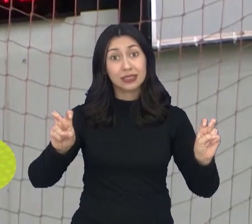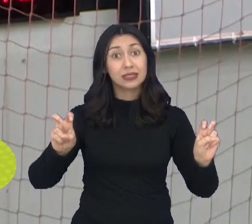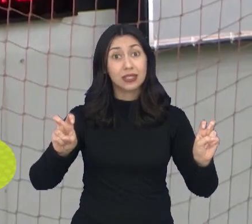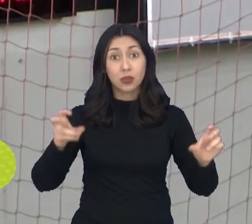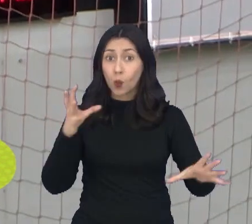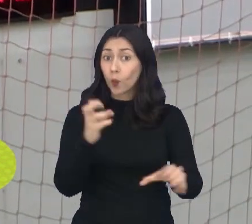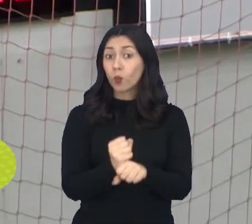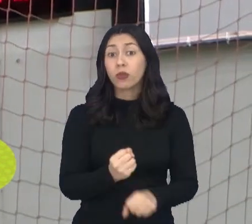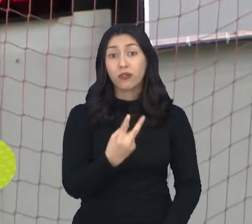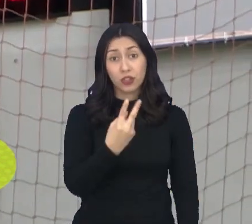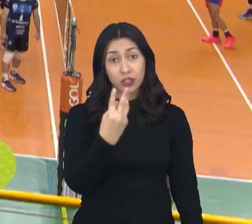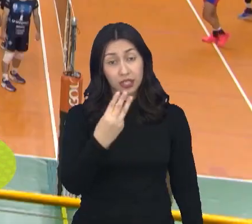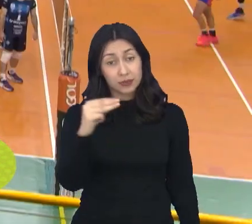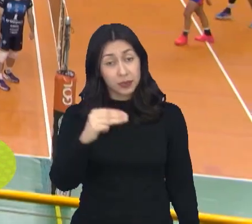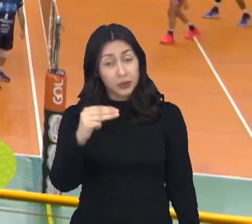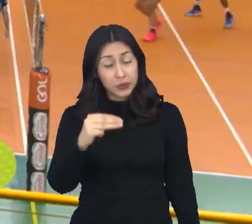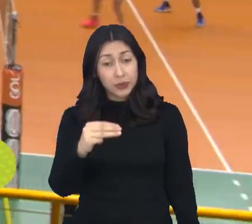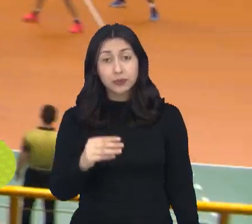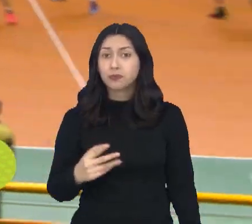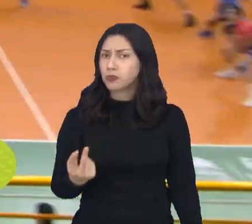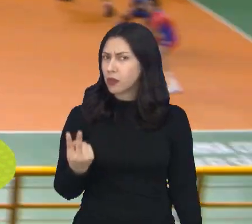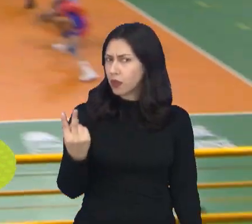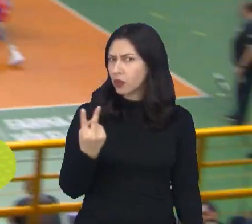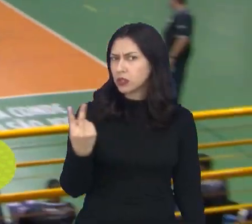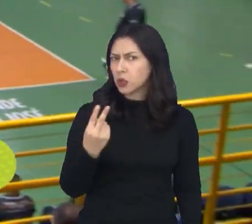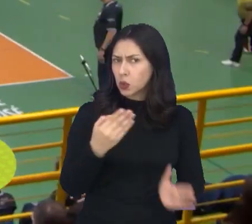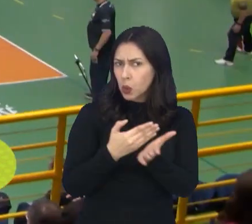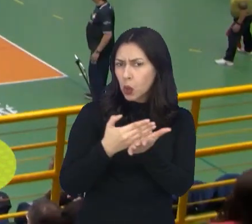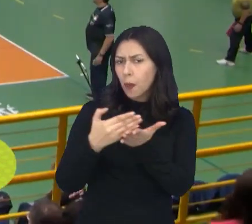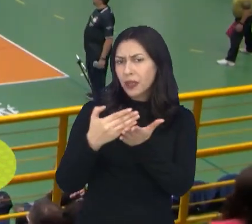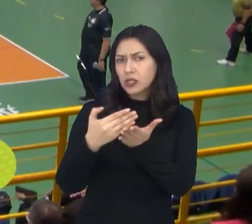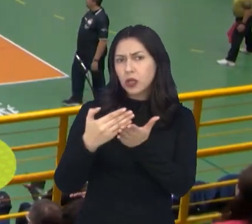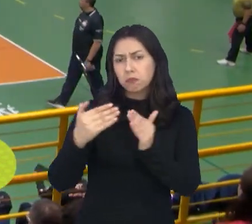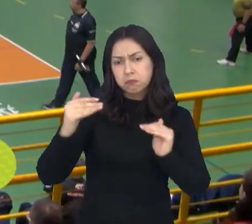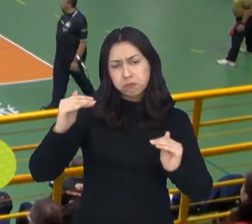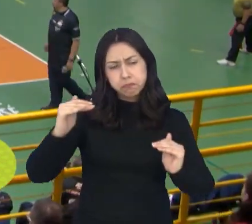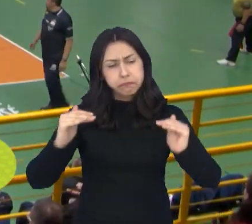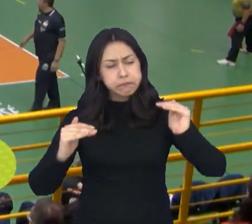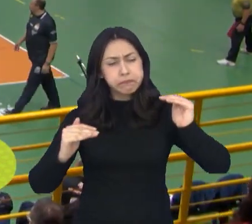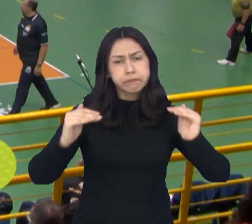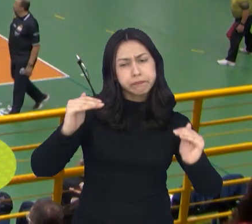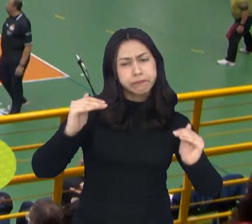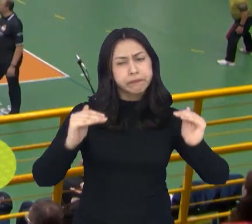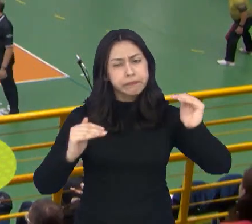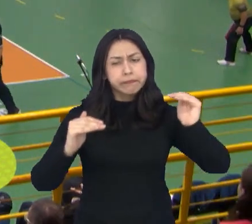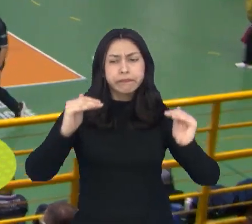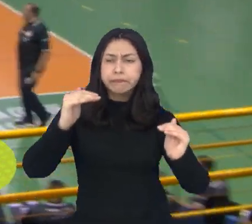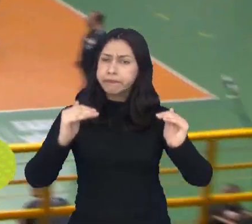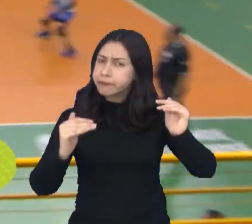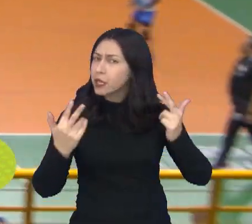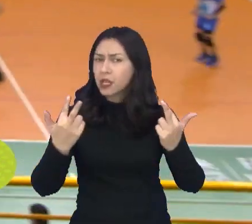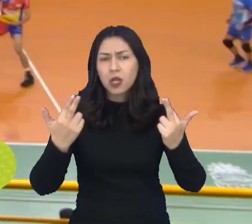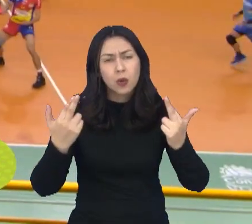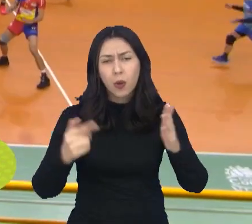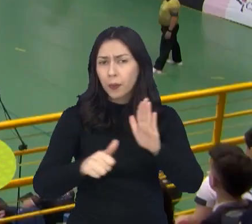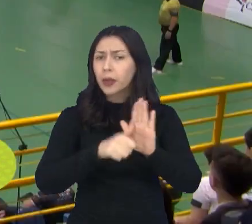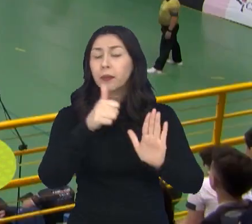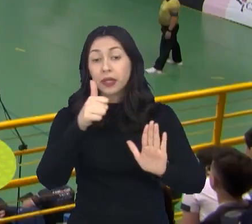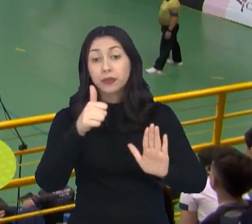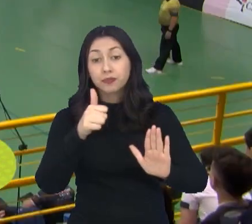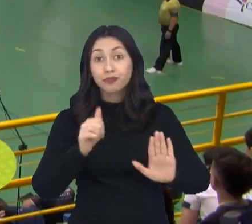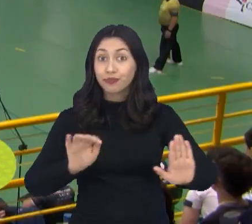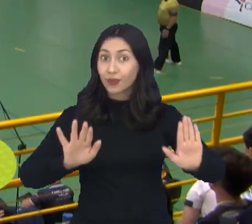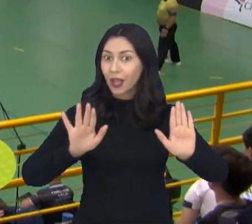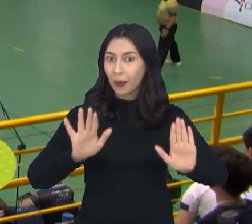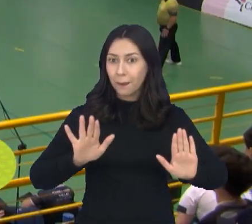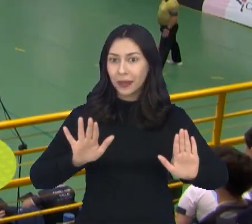23 minutos de jogo. O segundo set começou como o primeiro, com as duas equipes se alternando na pontuação. Mas